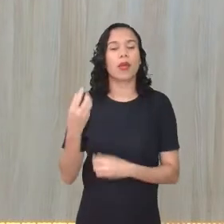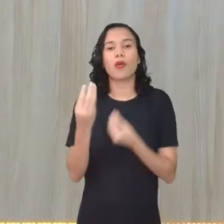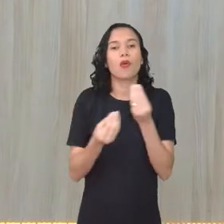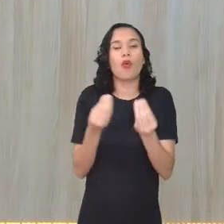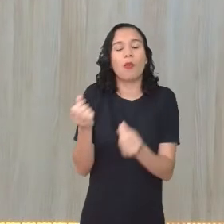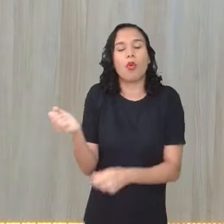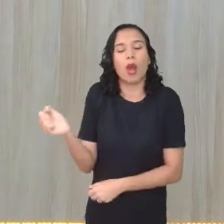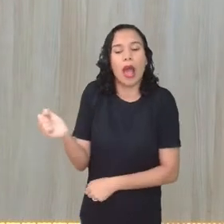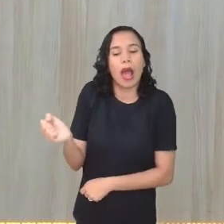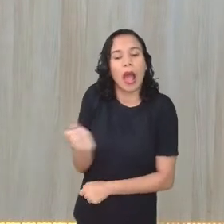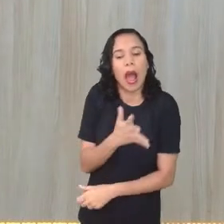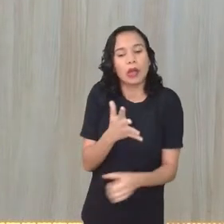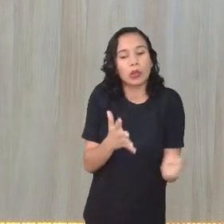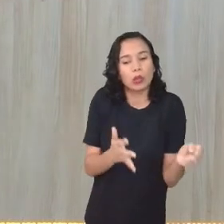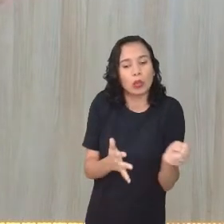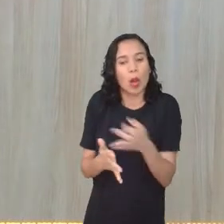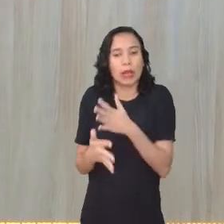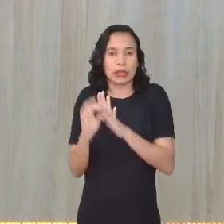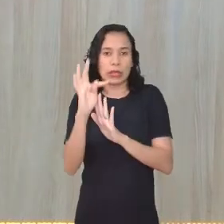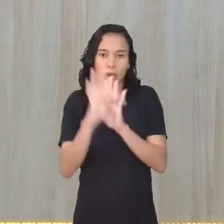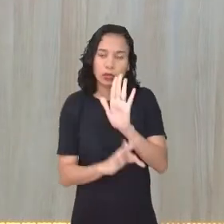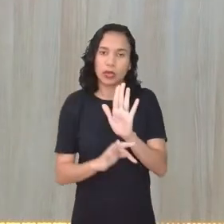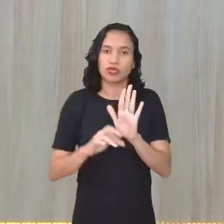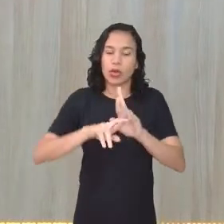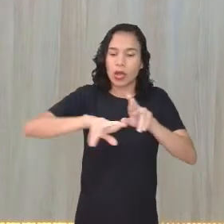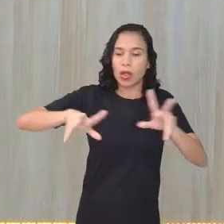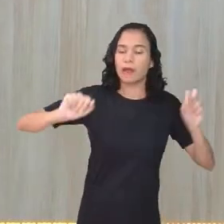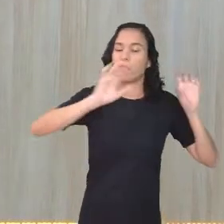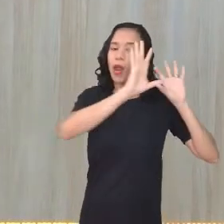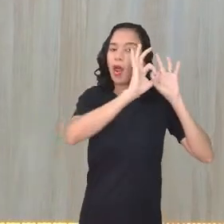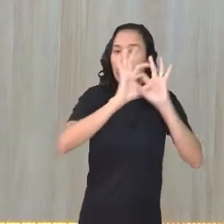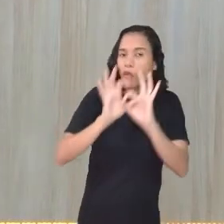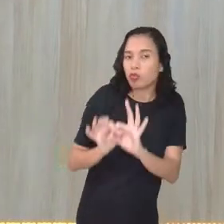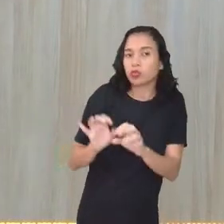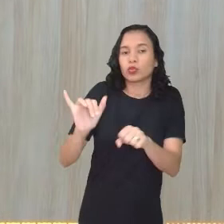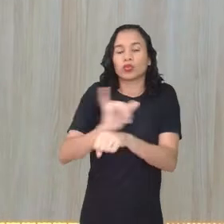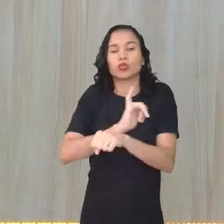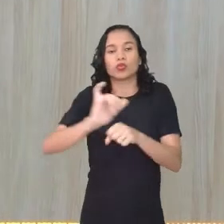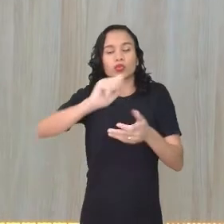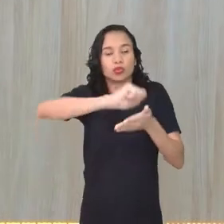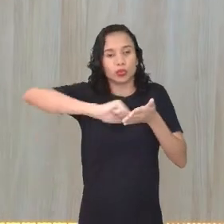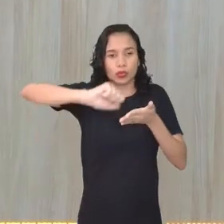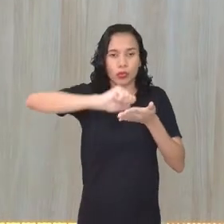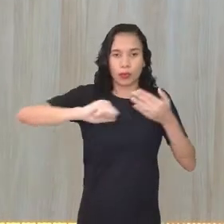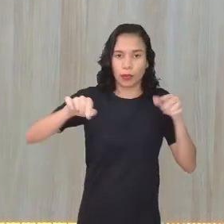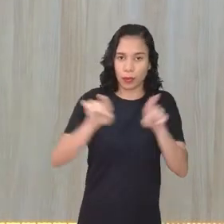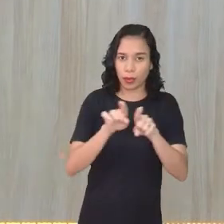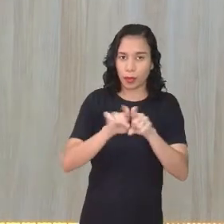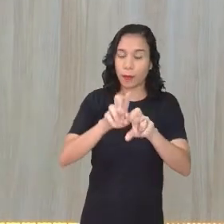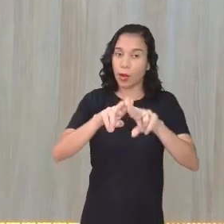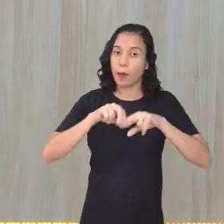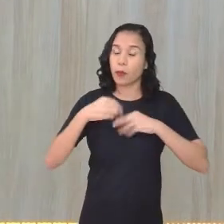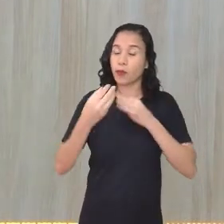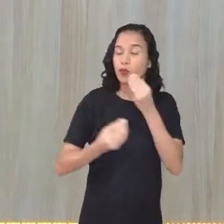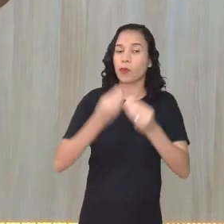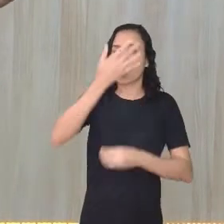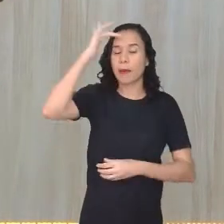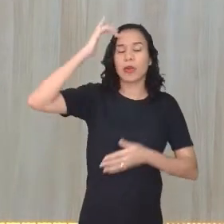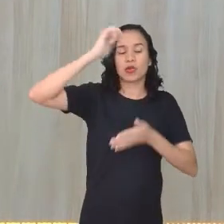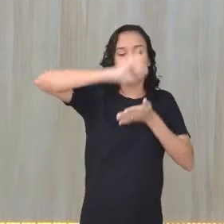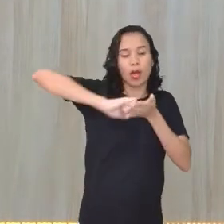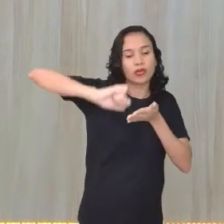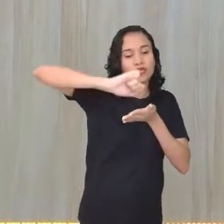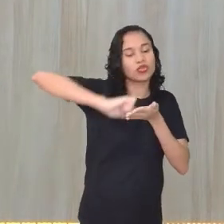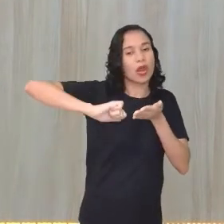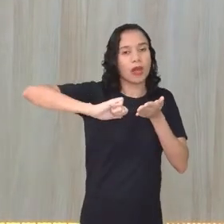o texto a outros contextos, a outras formas de escrever, inclusive. Então, o escritor, né, o